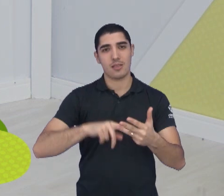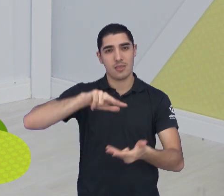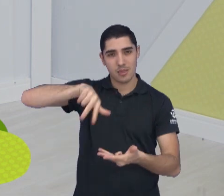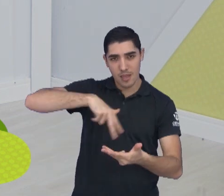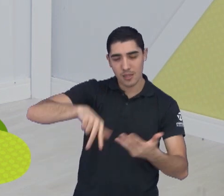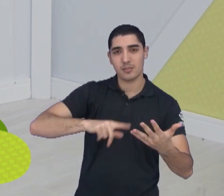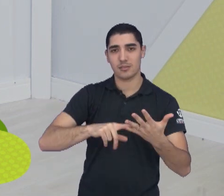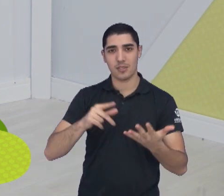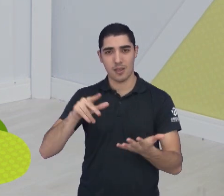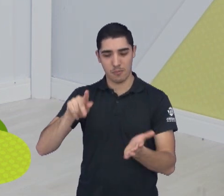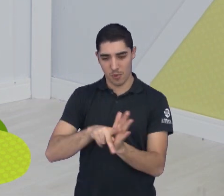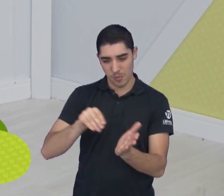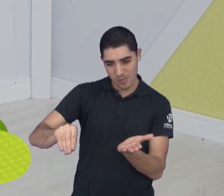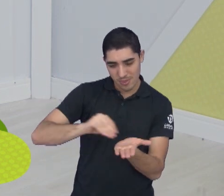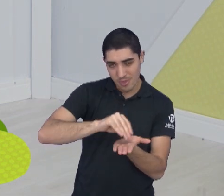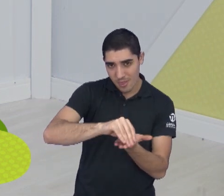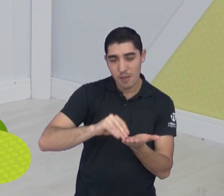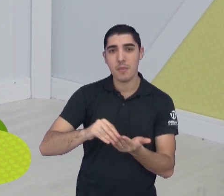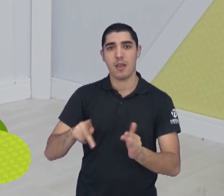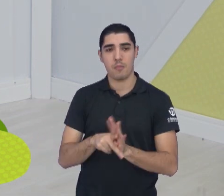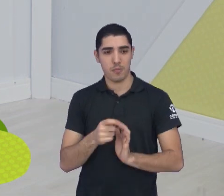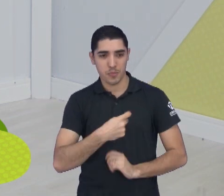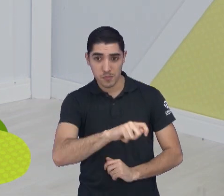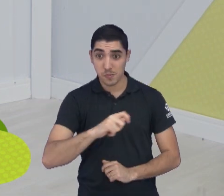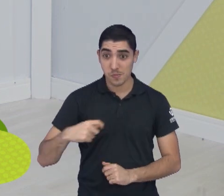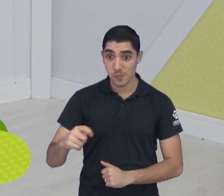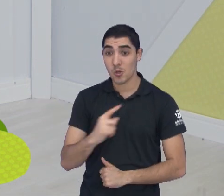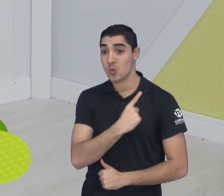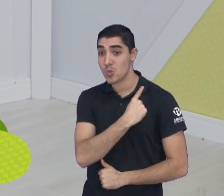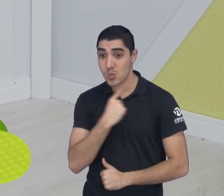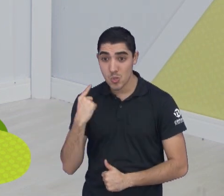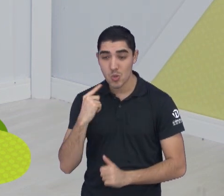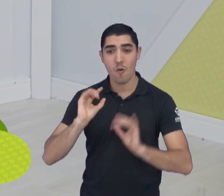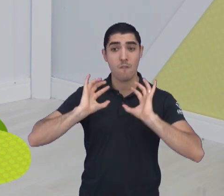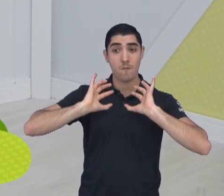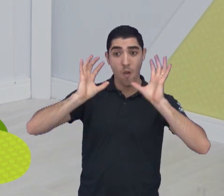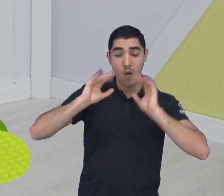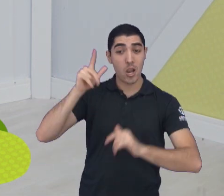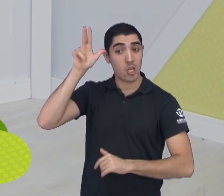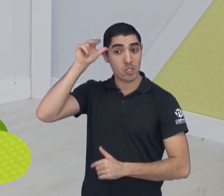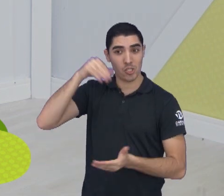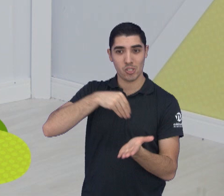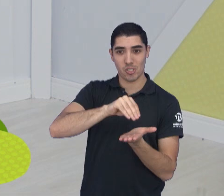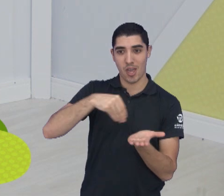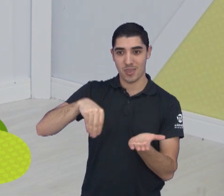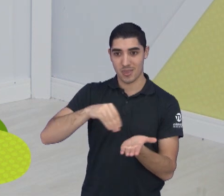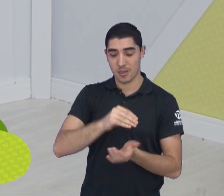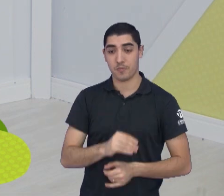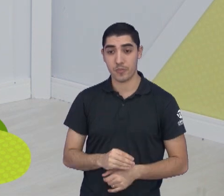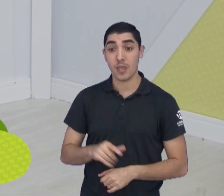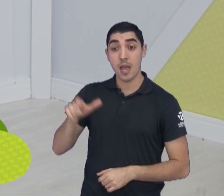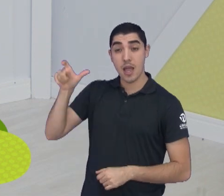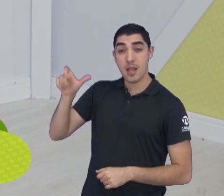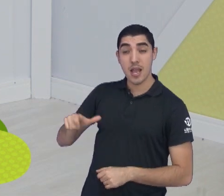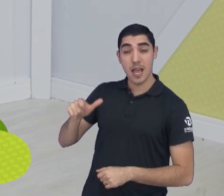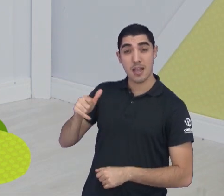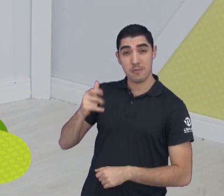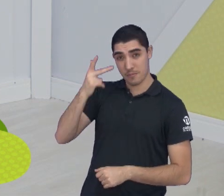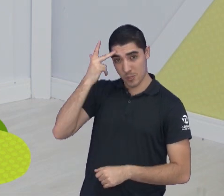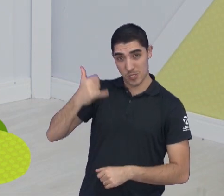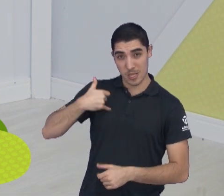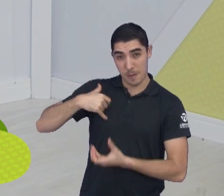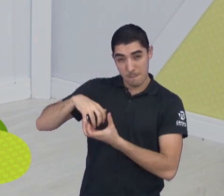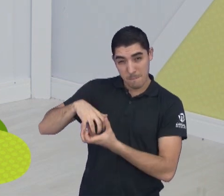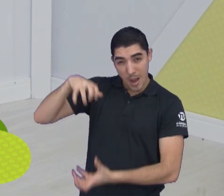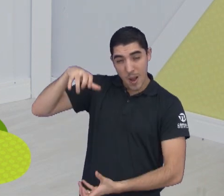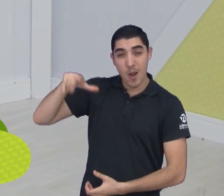dominó, malha, natação, tênis, tênis de mesa, truco, vôlei e xadrez. A atleta mais experiente da delegação é a